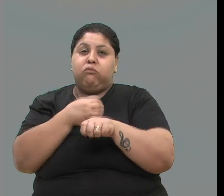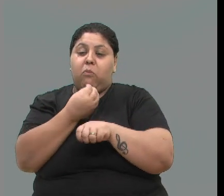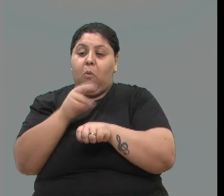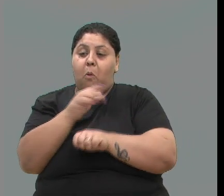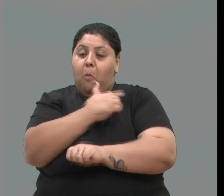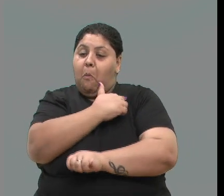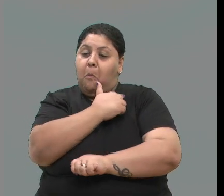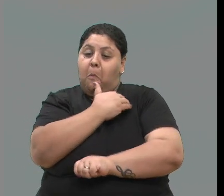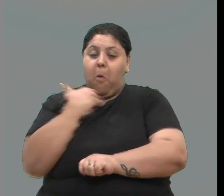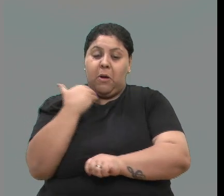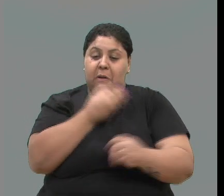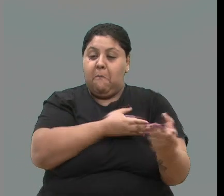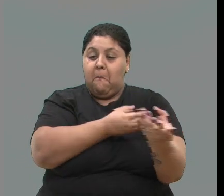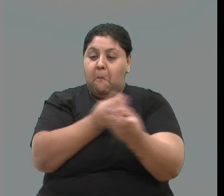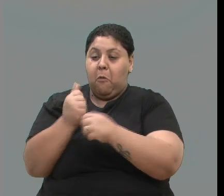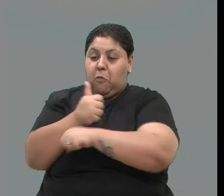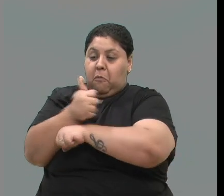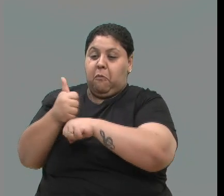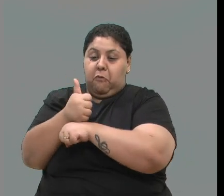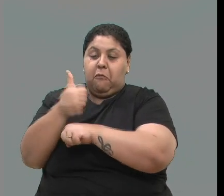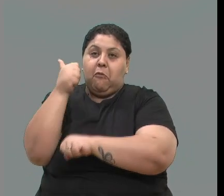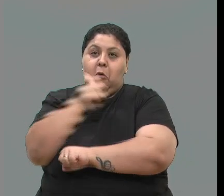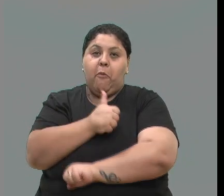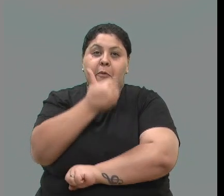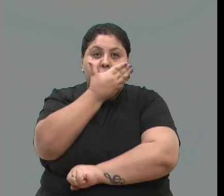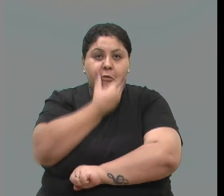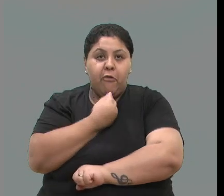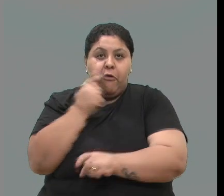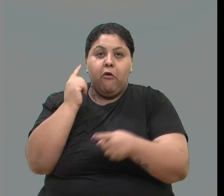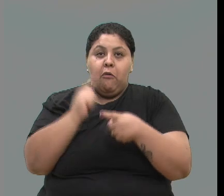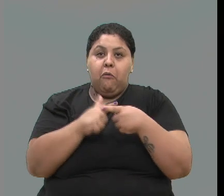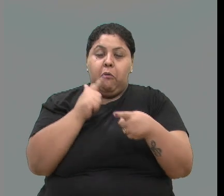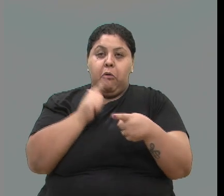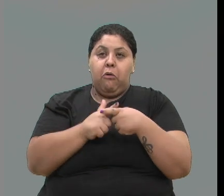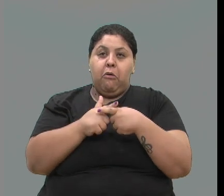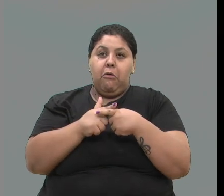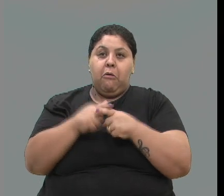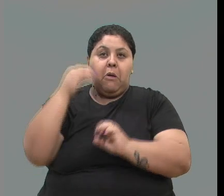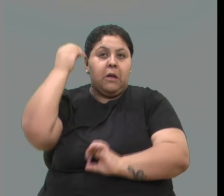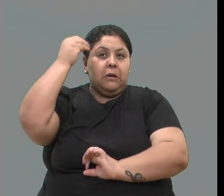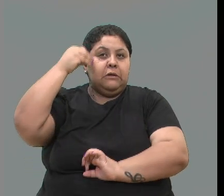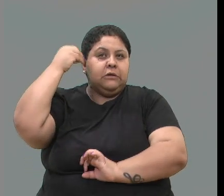tantos trabalhadores e trabalhadoras devido a transtornos mentais